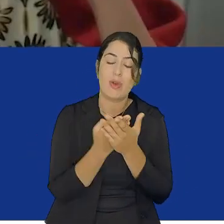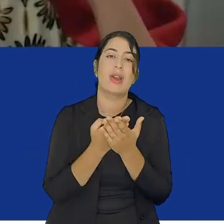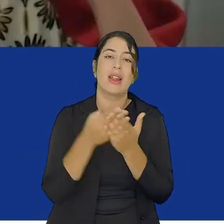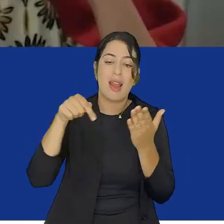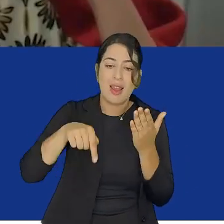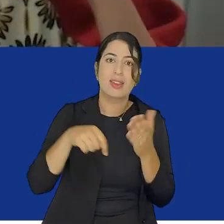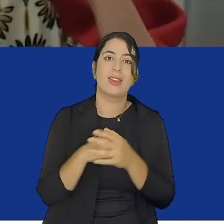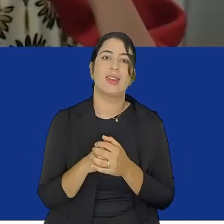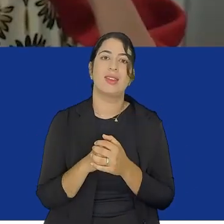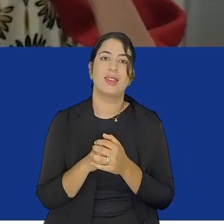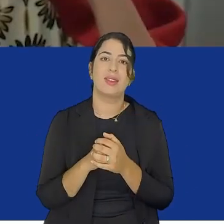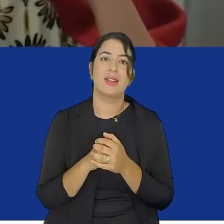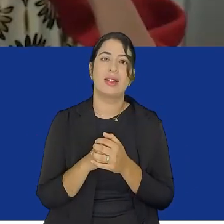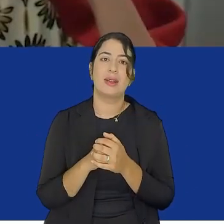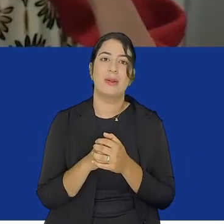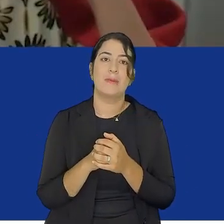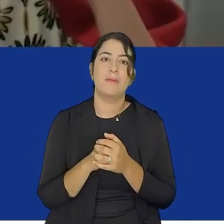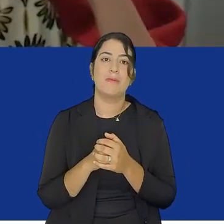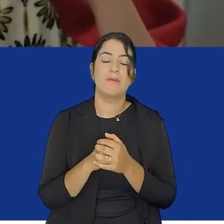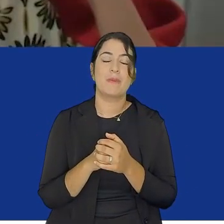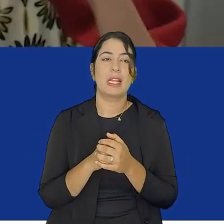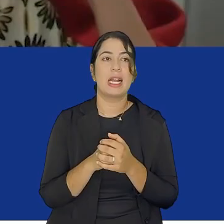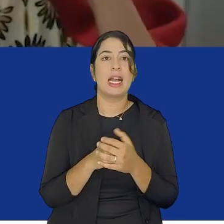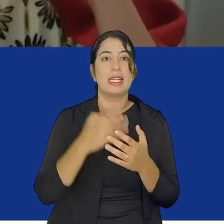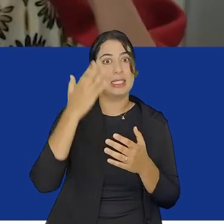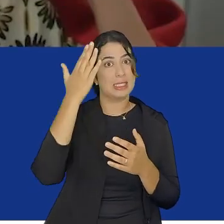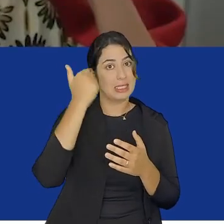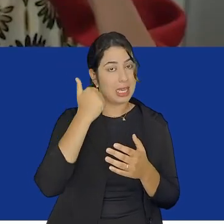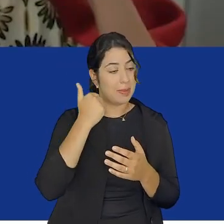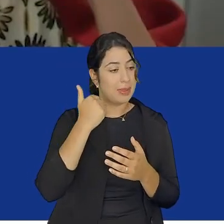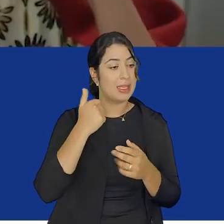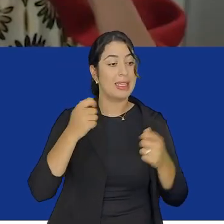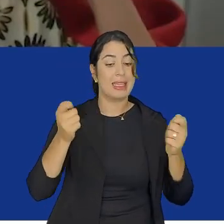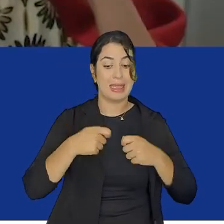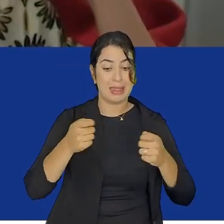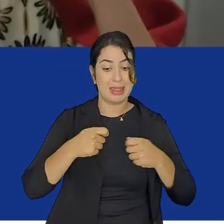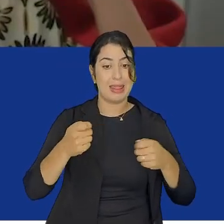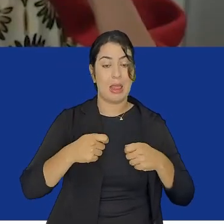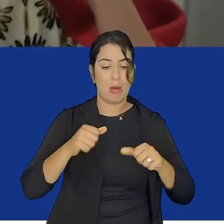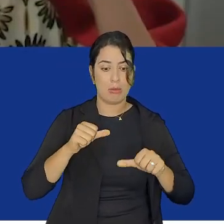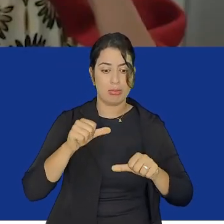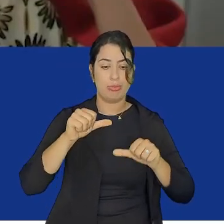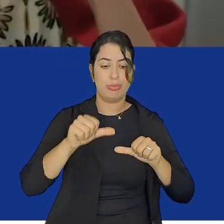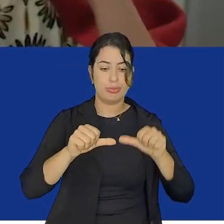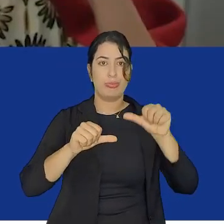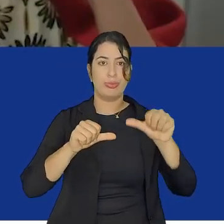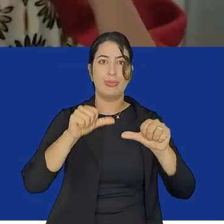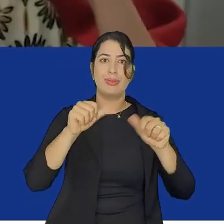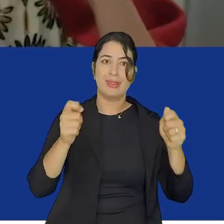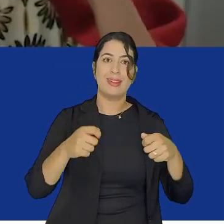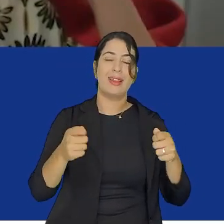Que fé é essa? Esse lugar de esperança, de que não está dado. O Byung-Chul Han fala, a esperança é esse